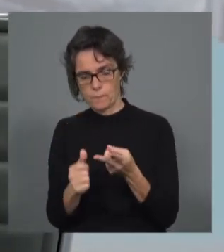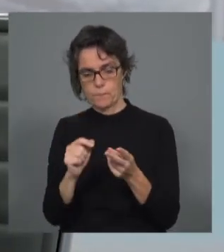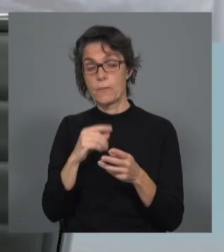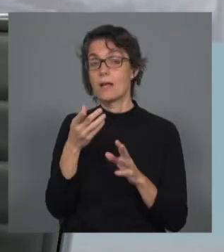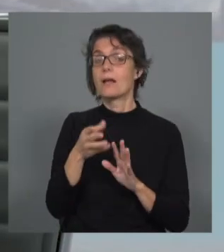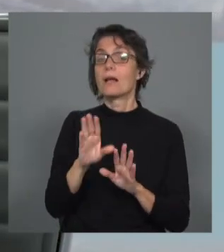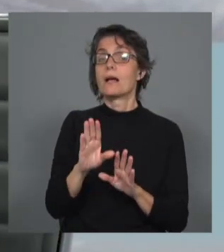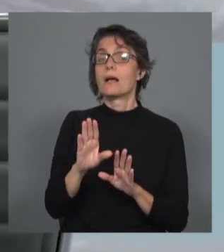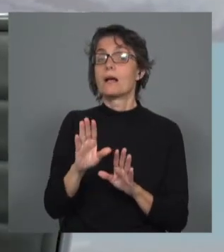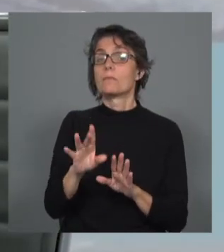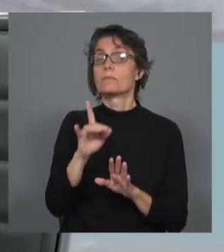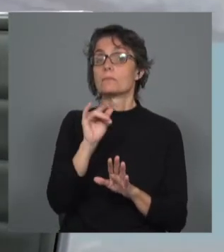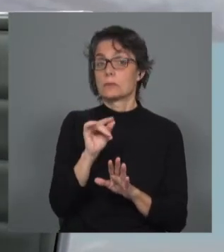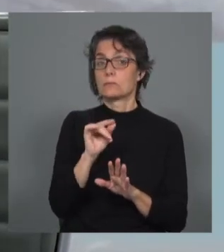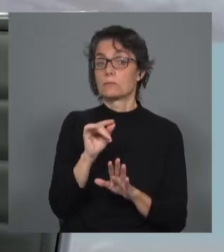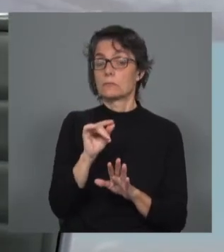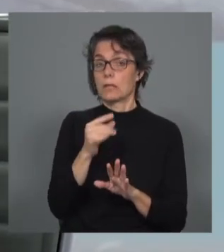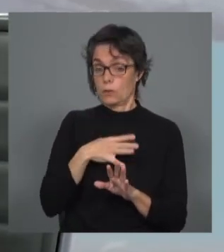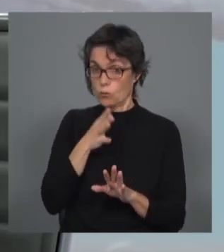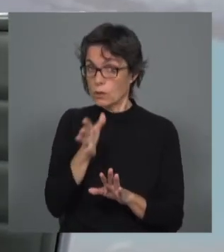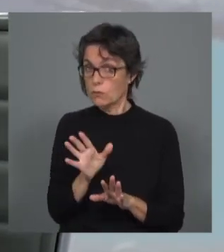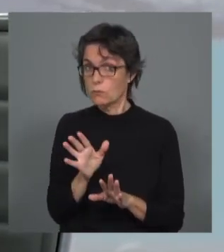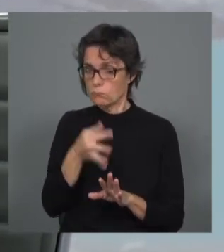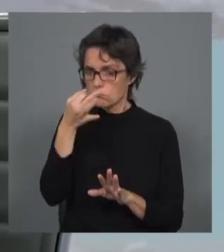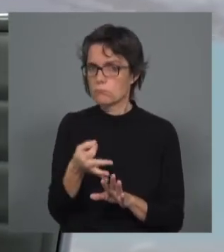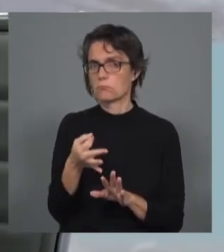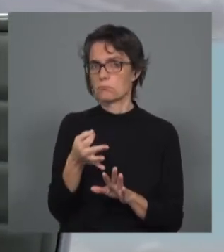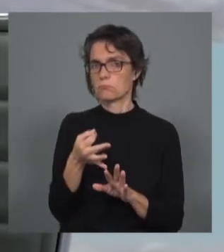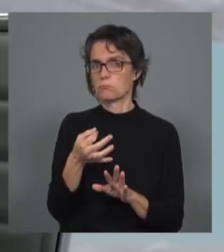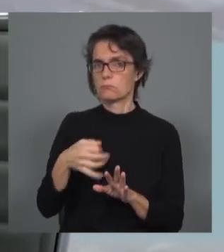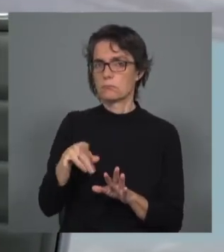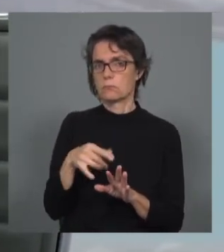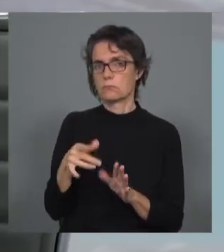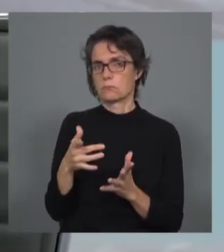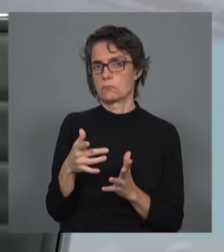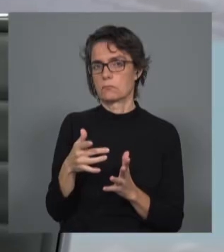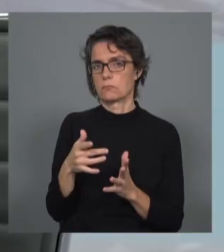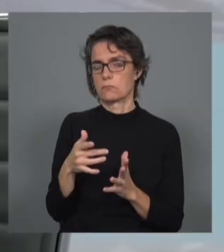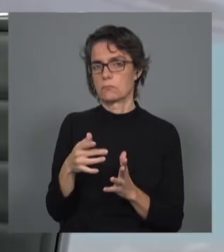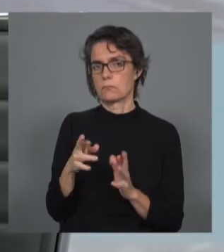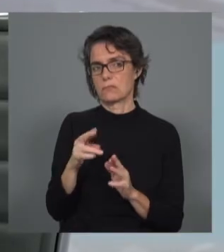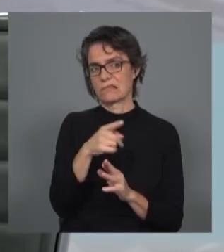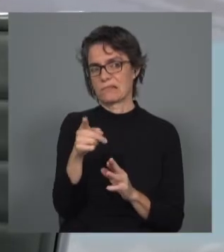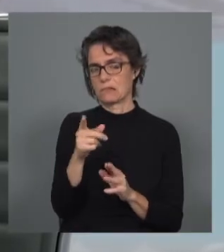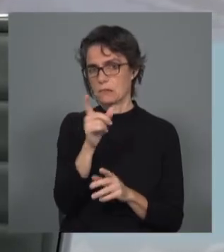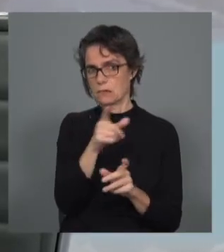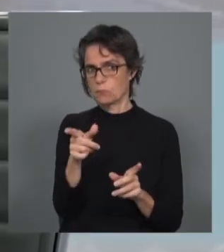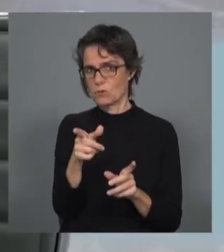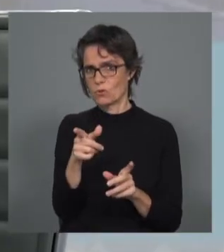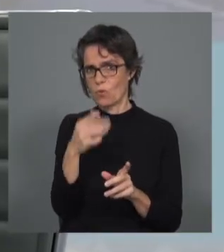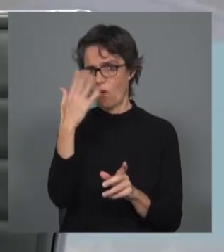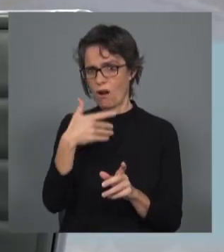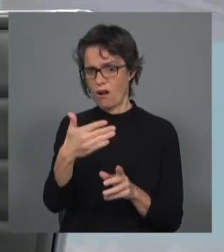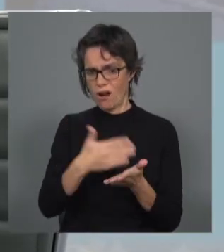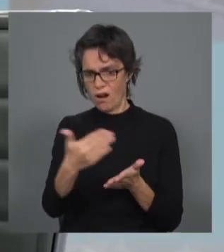também, para ser sério, eu tenho que dizer que não espero que estas pessoas possam, em 15 dias ou 3 semanas, que é o que falta